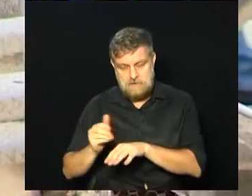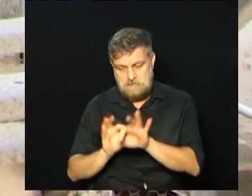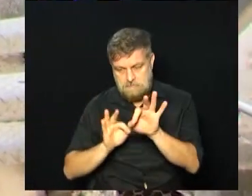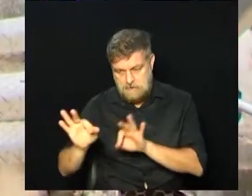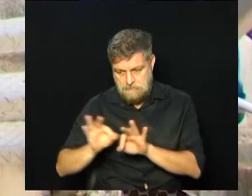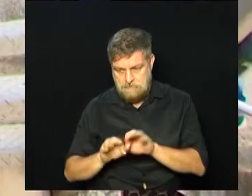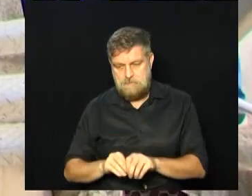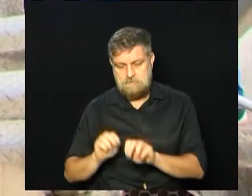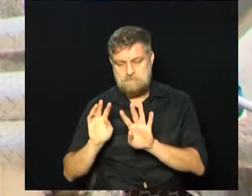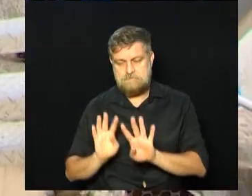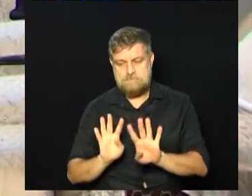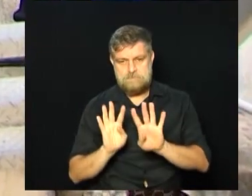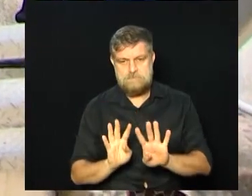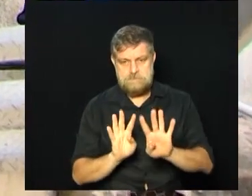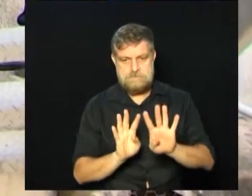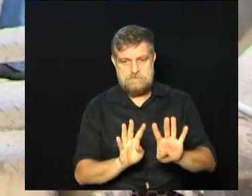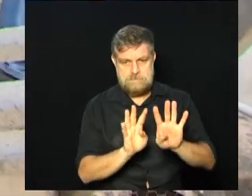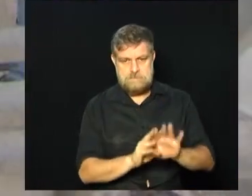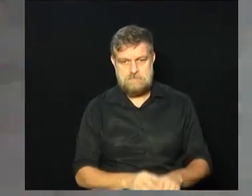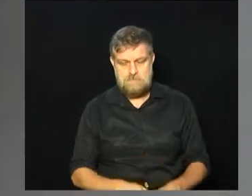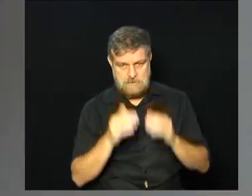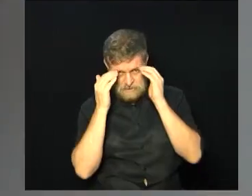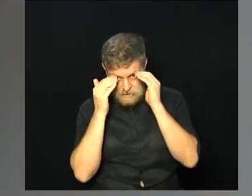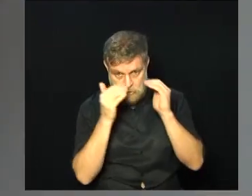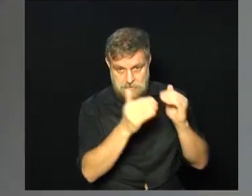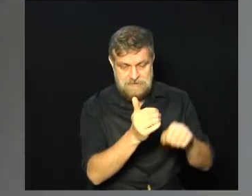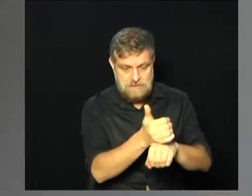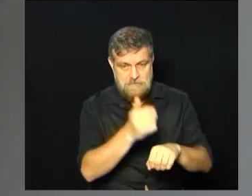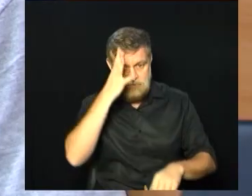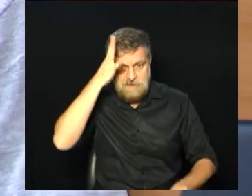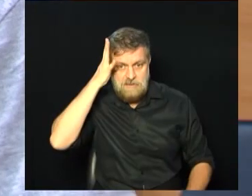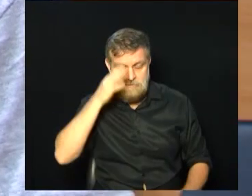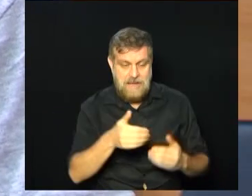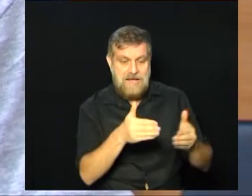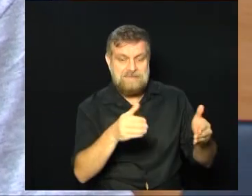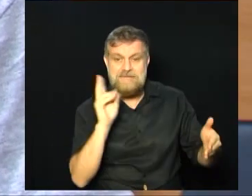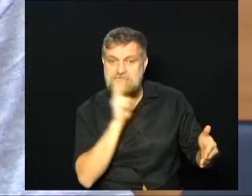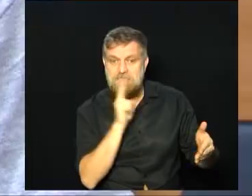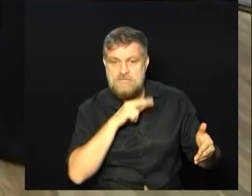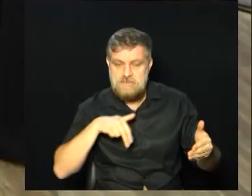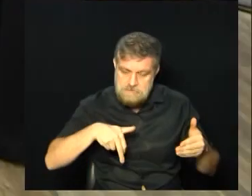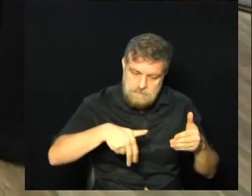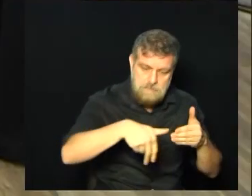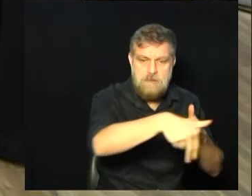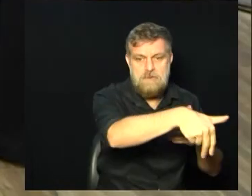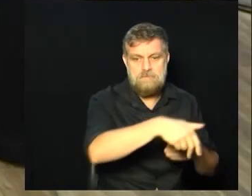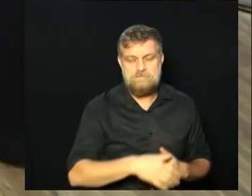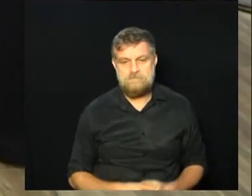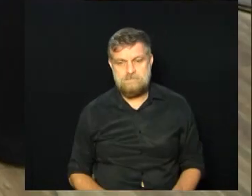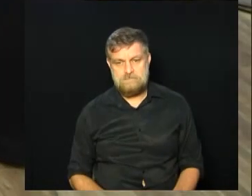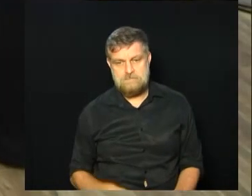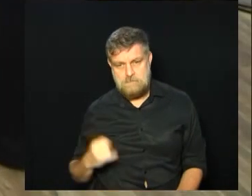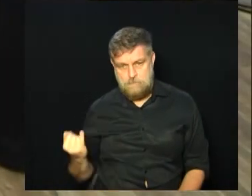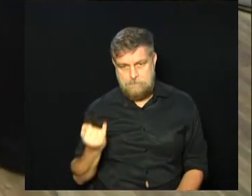de evacuação e ouvir os brigadistas, os bombeiros e procurar a saída de emergência, né? É isso. É